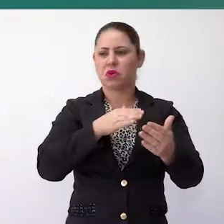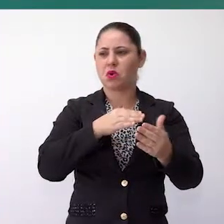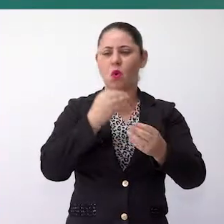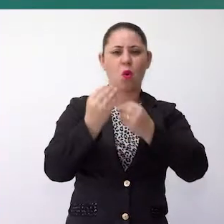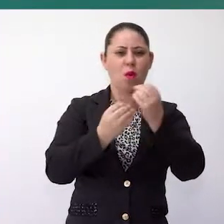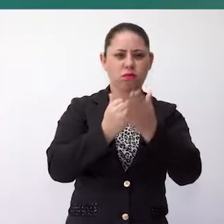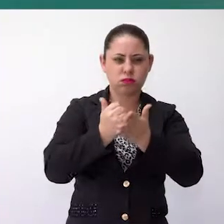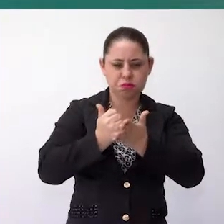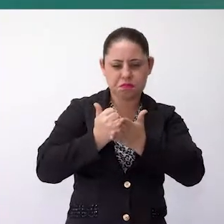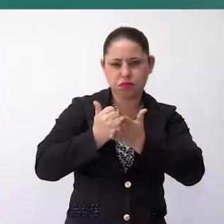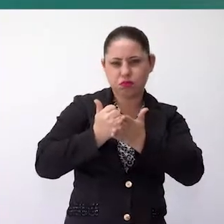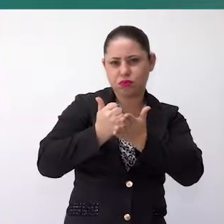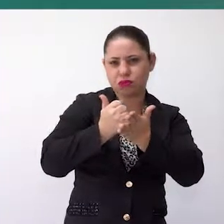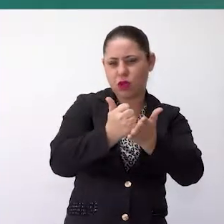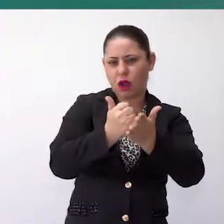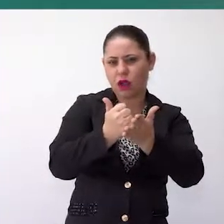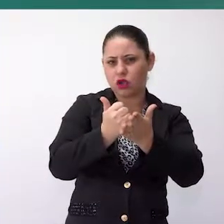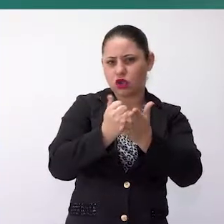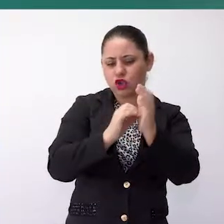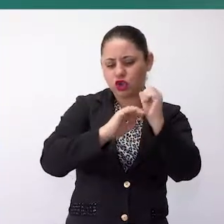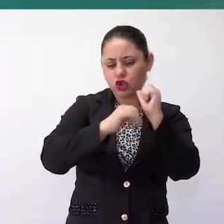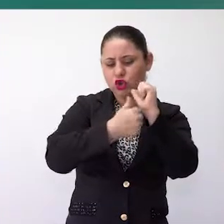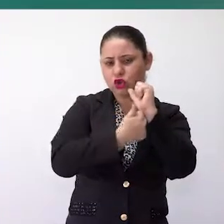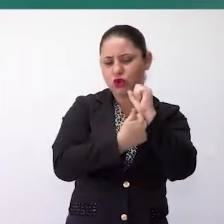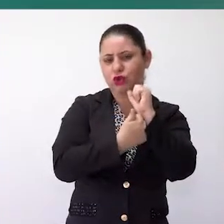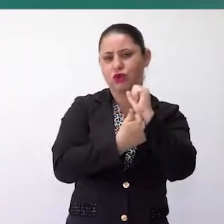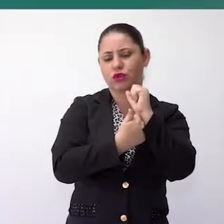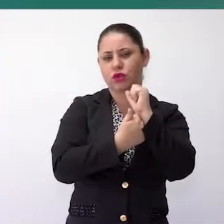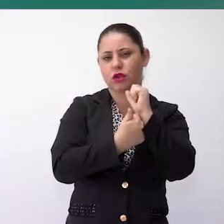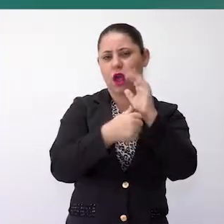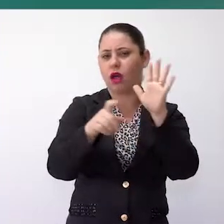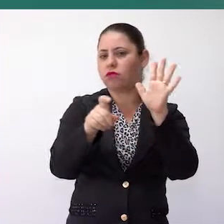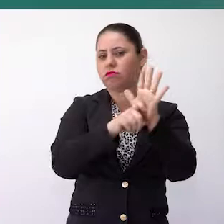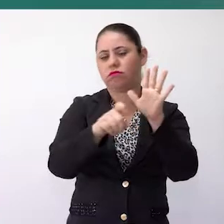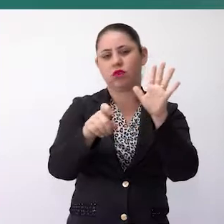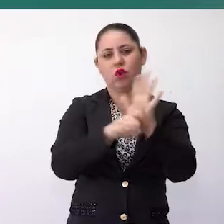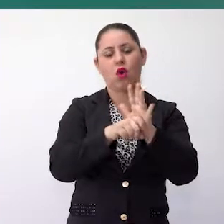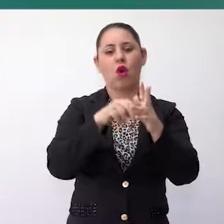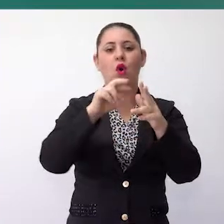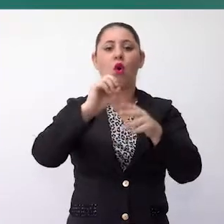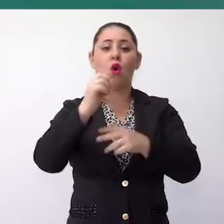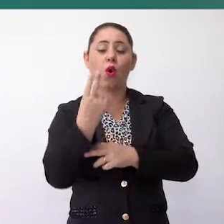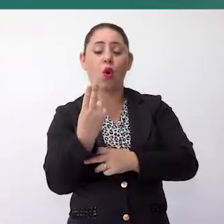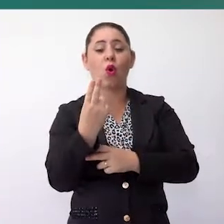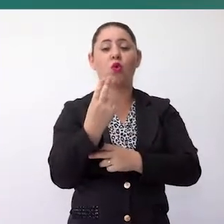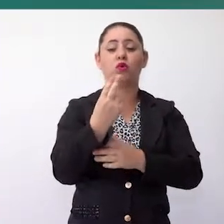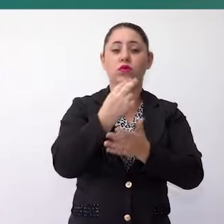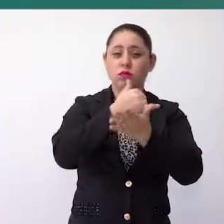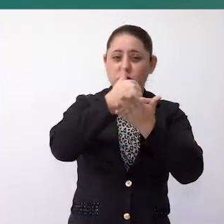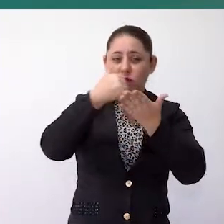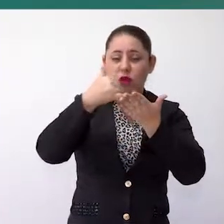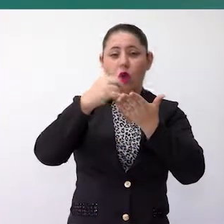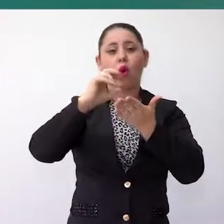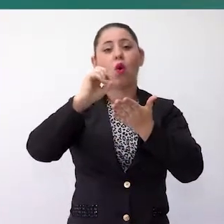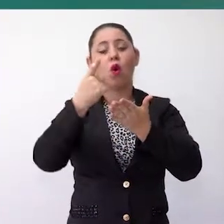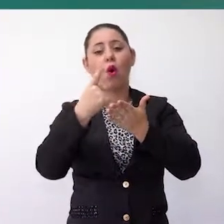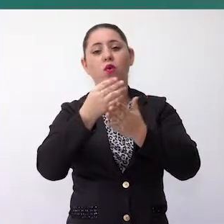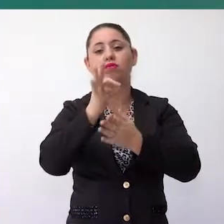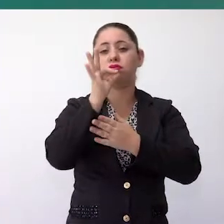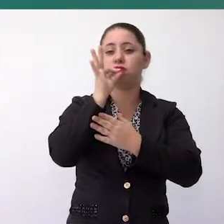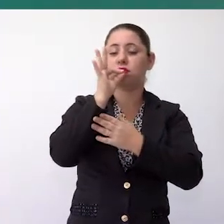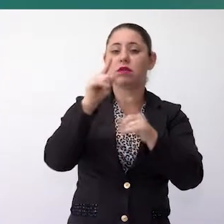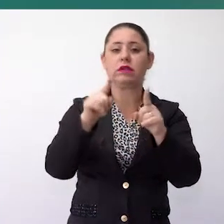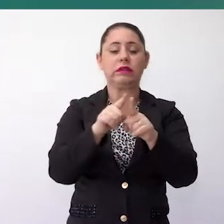para transportar a mercadoria, ou seja, a droga, ou cocaína, ou maconha. Antigamente vinha